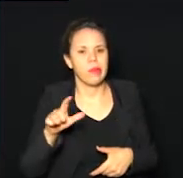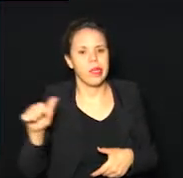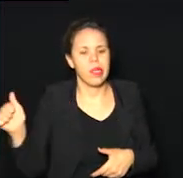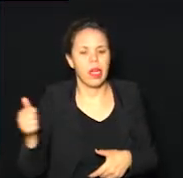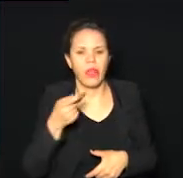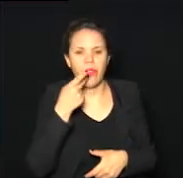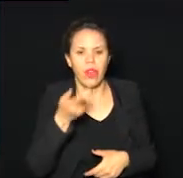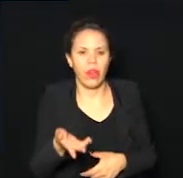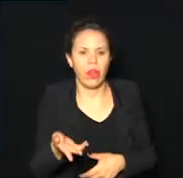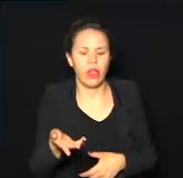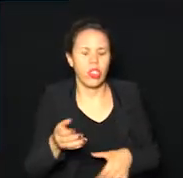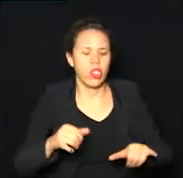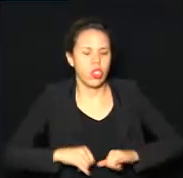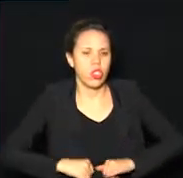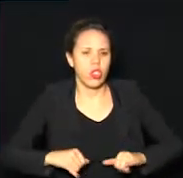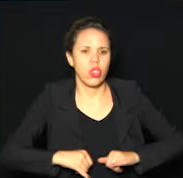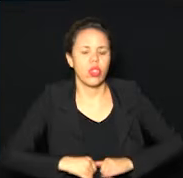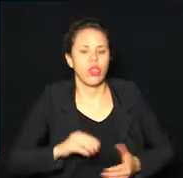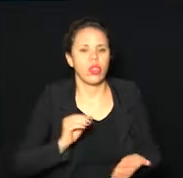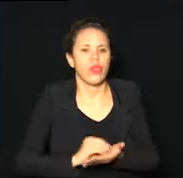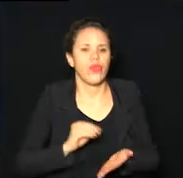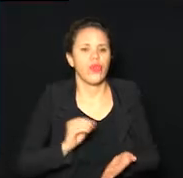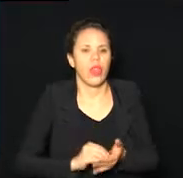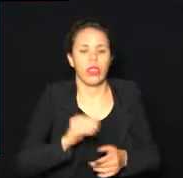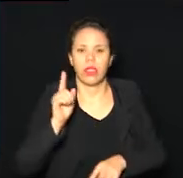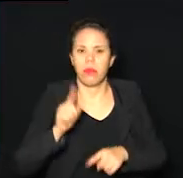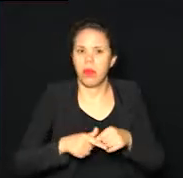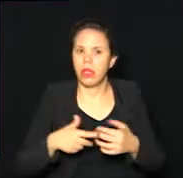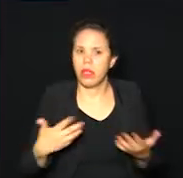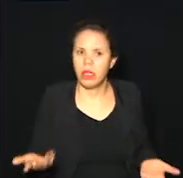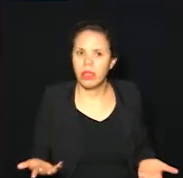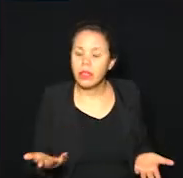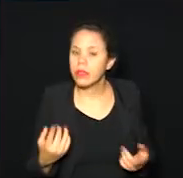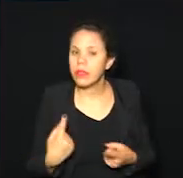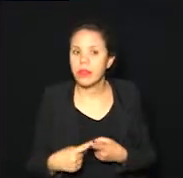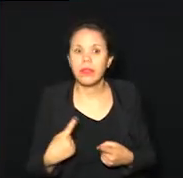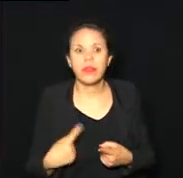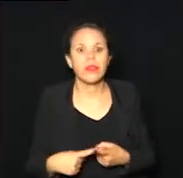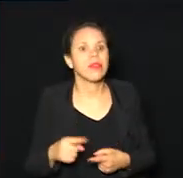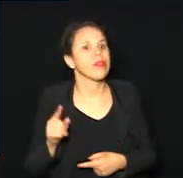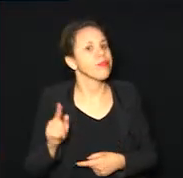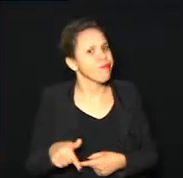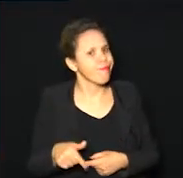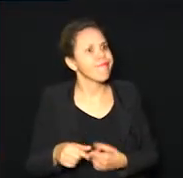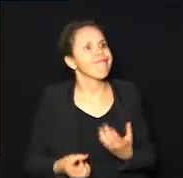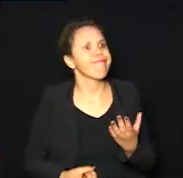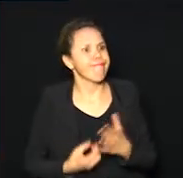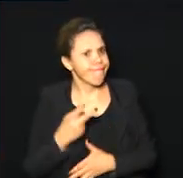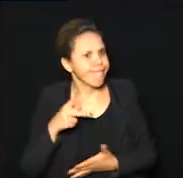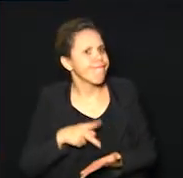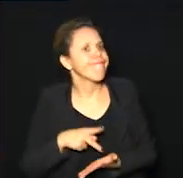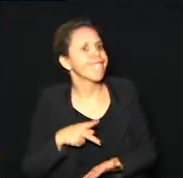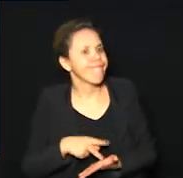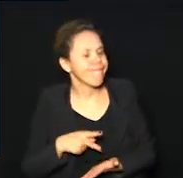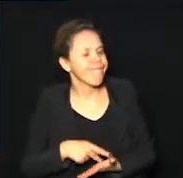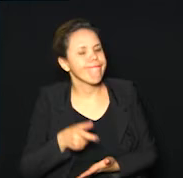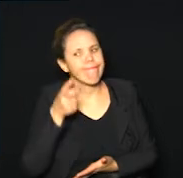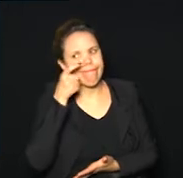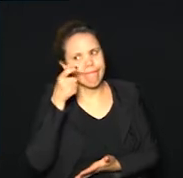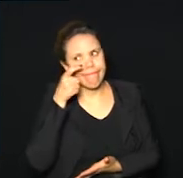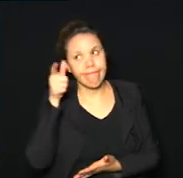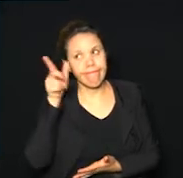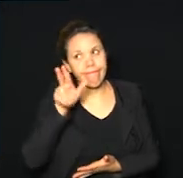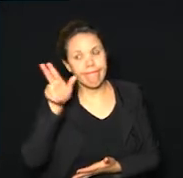colocou, né, sofrendo com a falta de materiais, né, porque é real isso. A gente assiste na